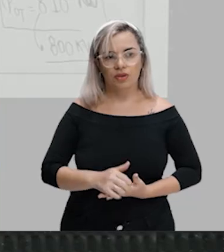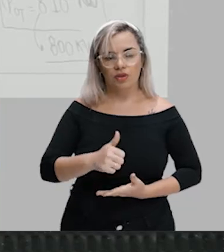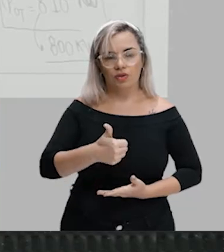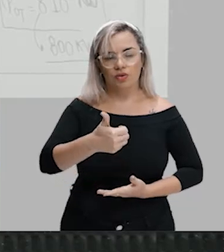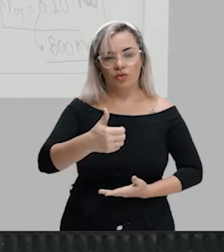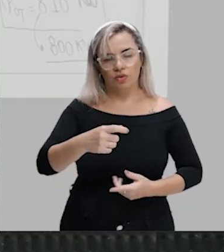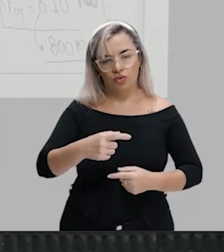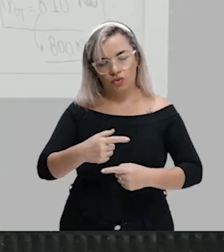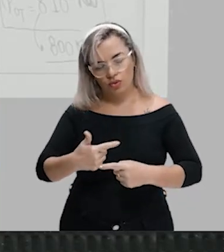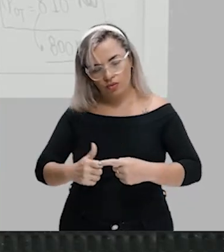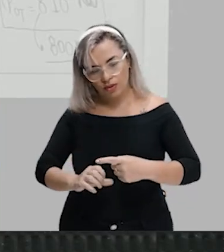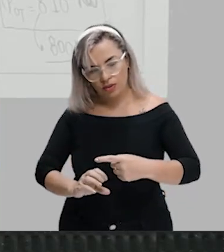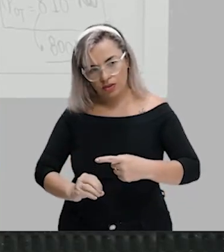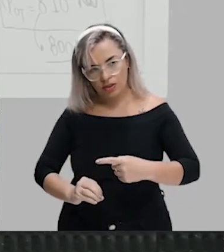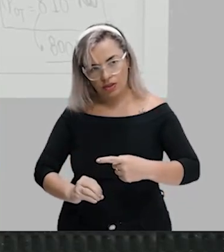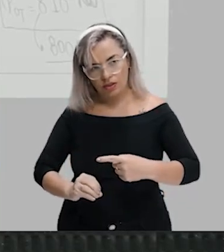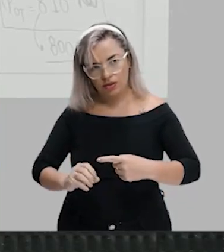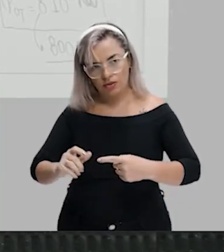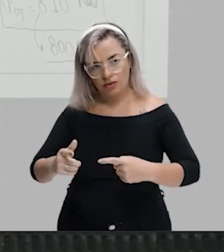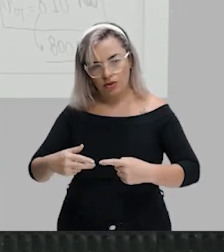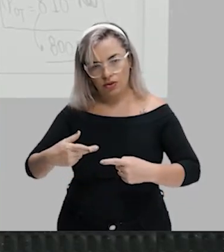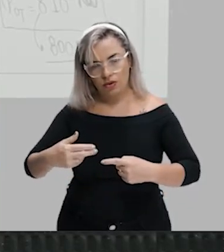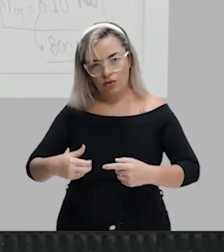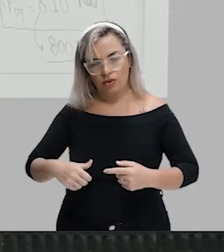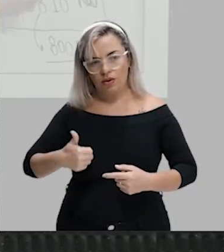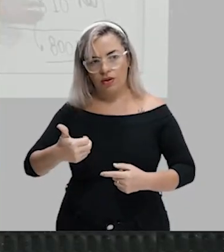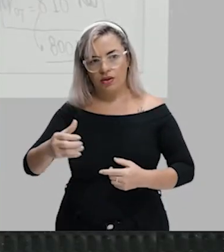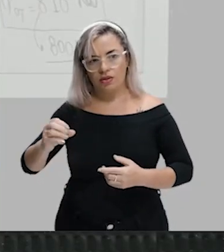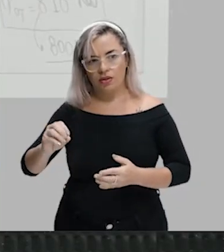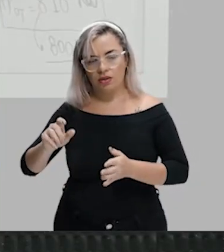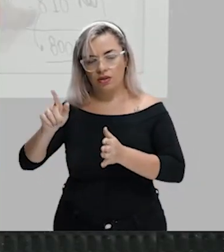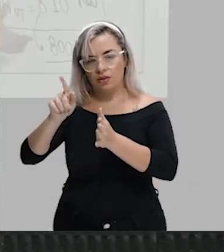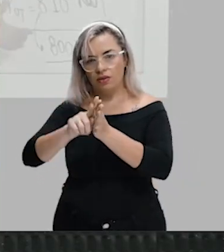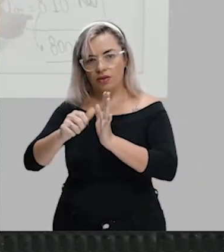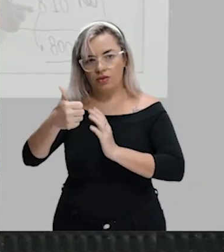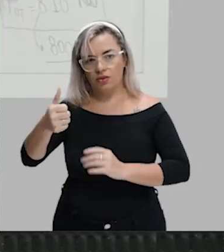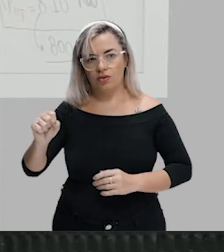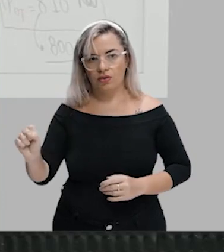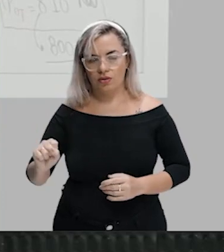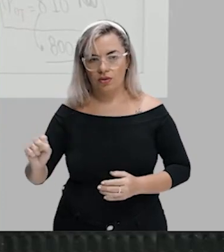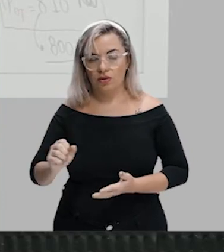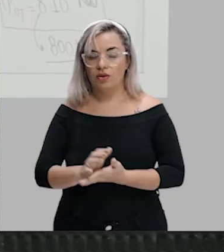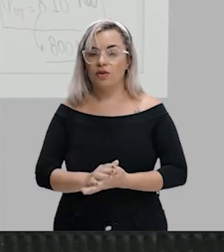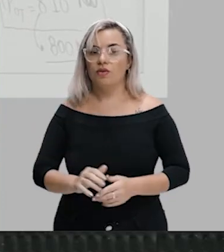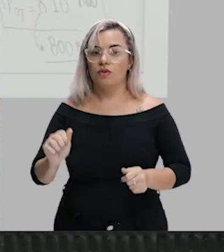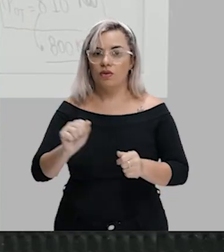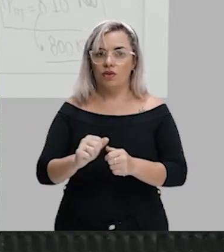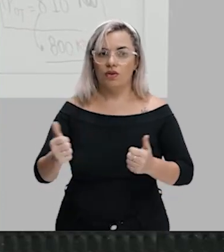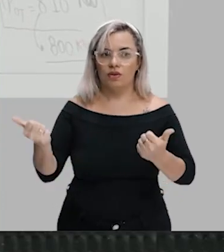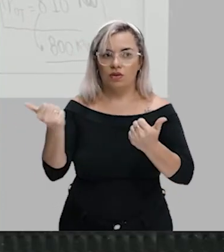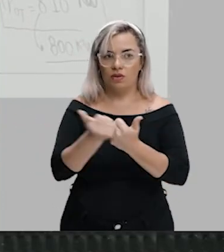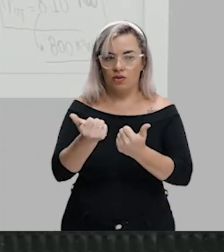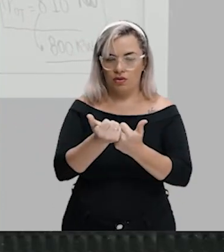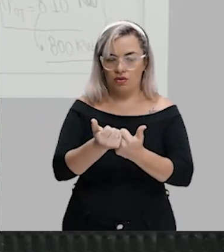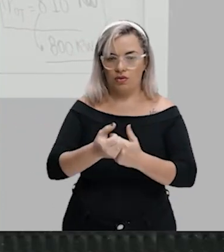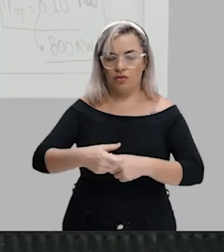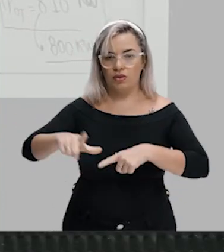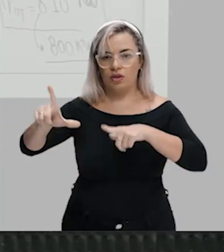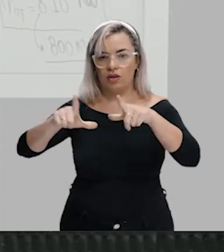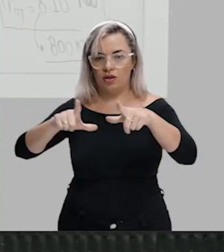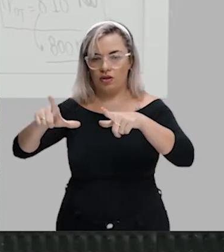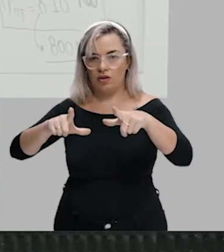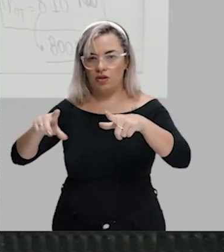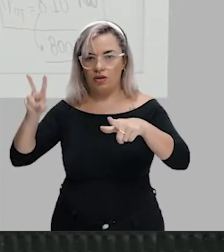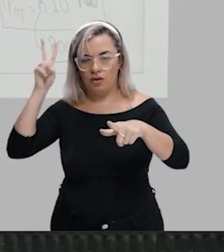10, ou 10 elevado a menos 1. Né? Fez as transformações, as substituições, lembrando que o trabalho ele é igual